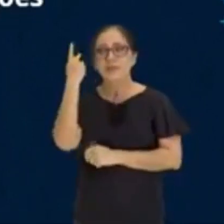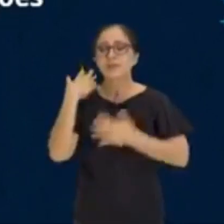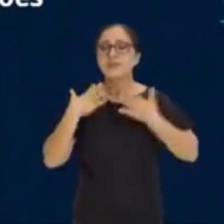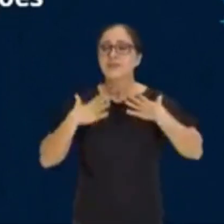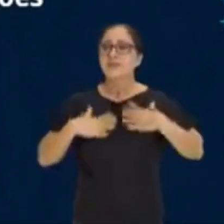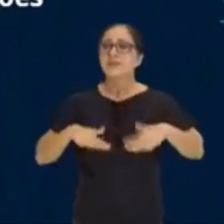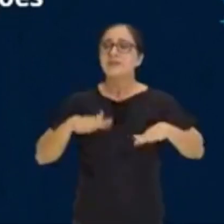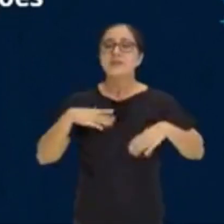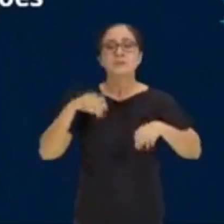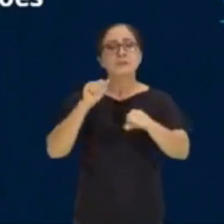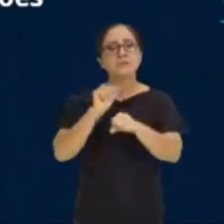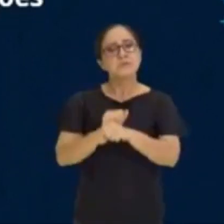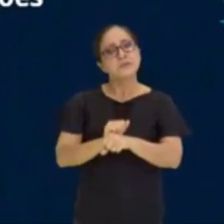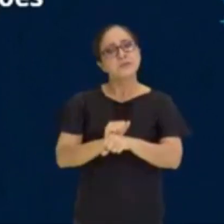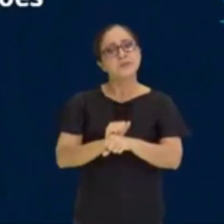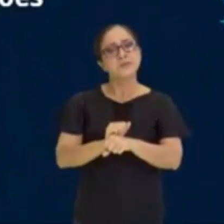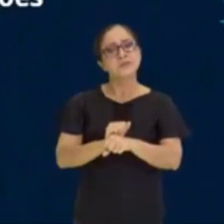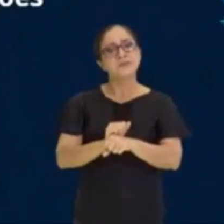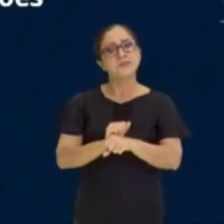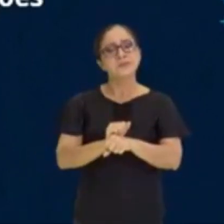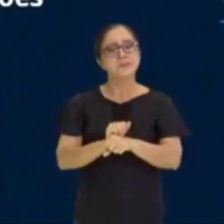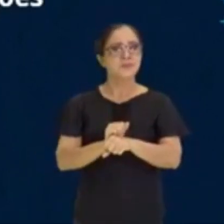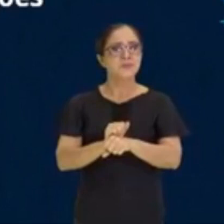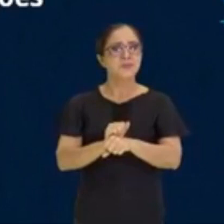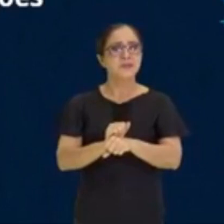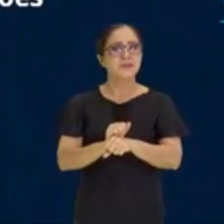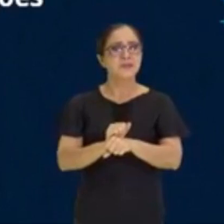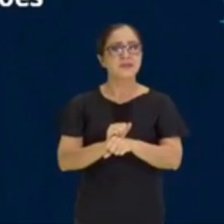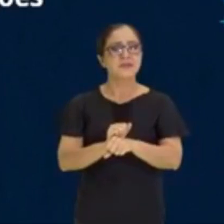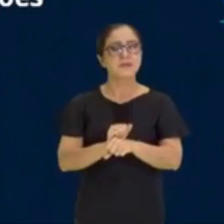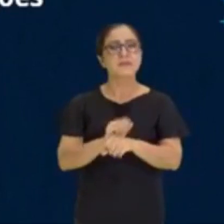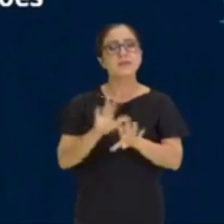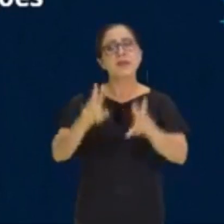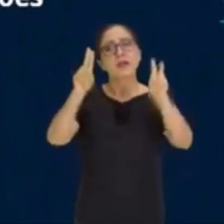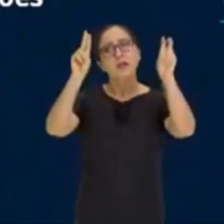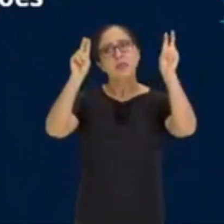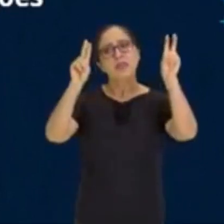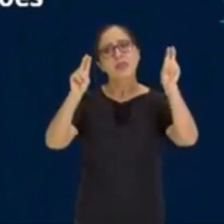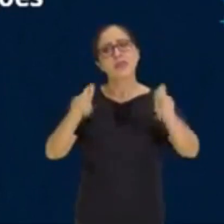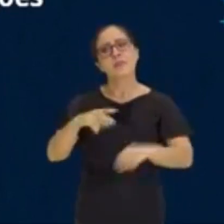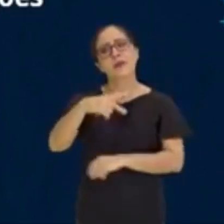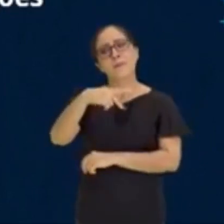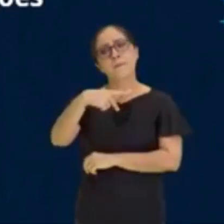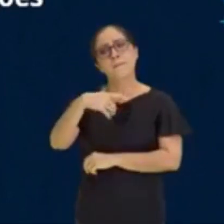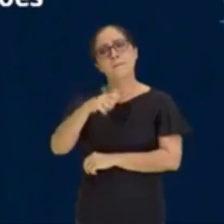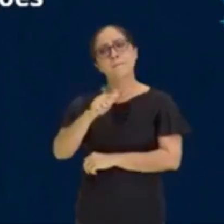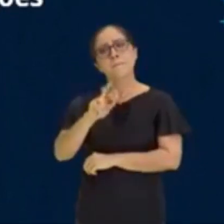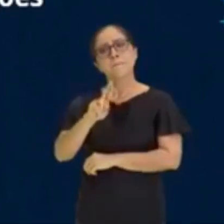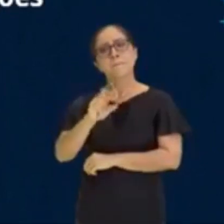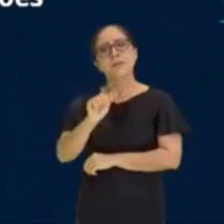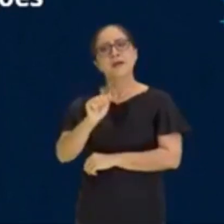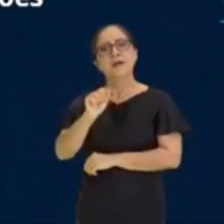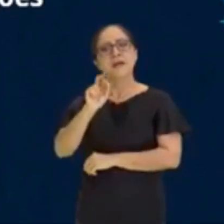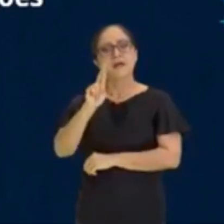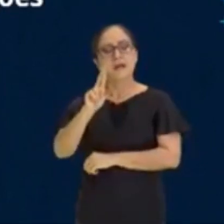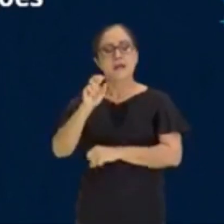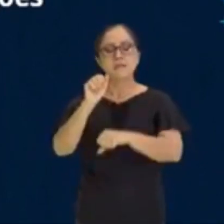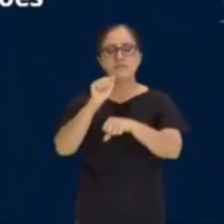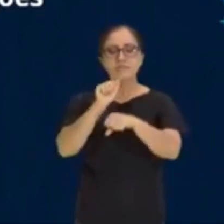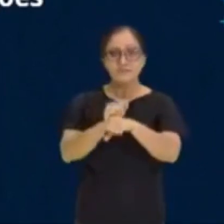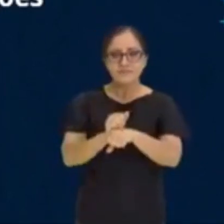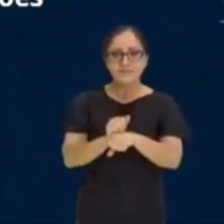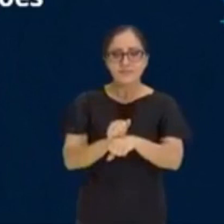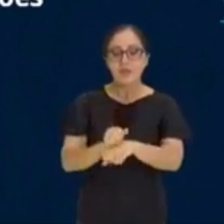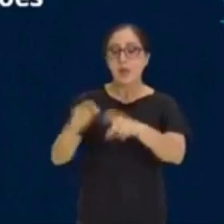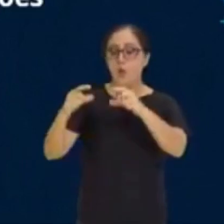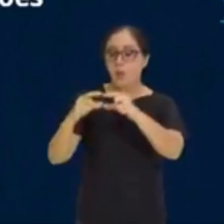relaxarem, pararem um pouco as atividades. Fala sobre o tema parar. Oração é o